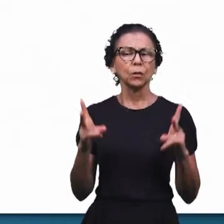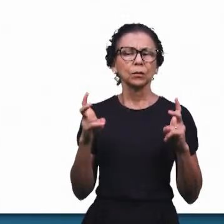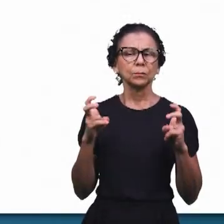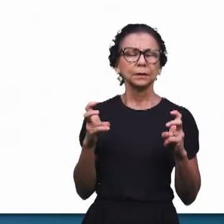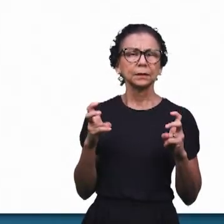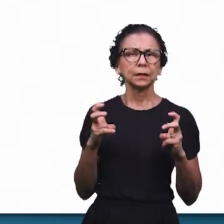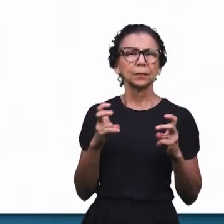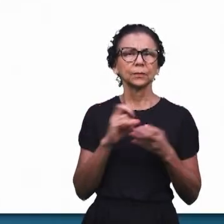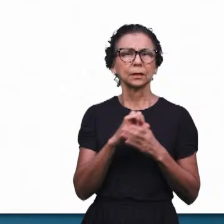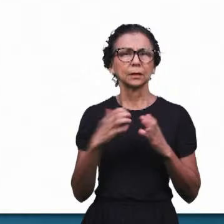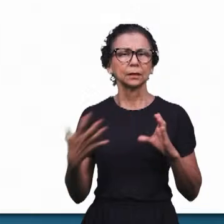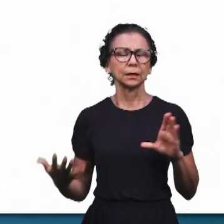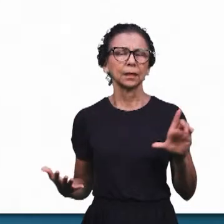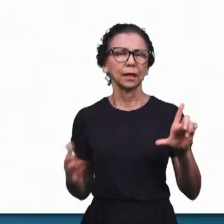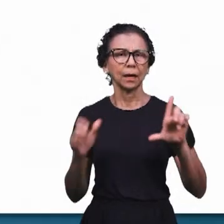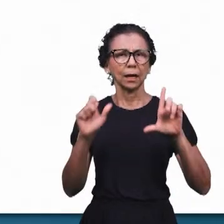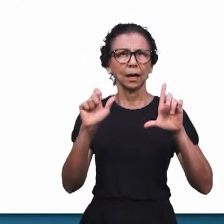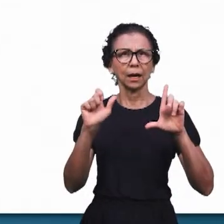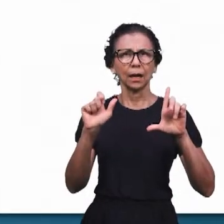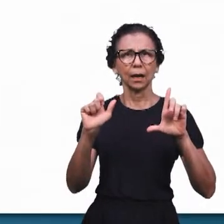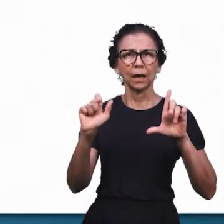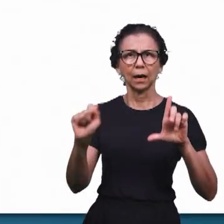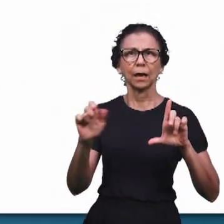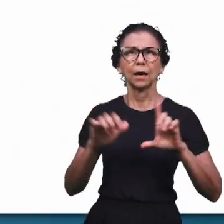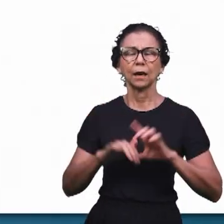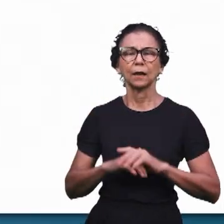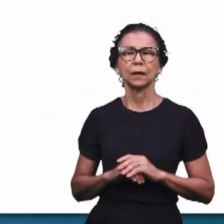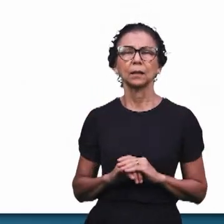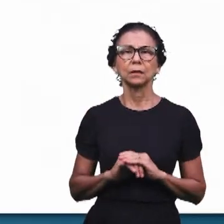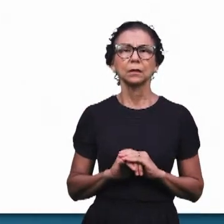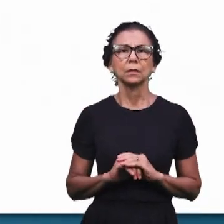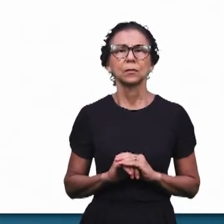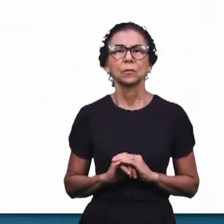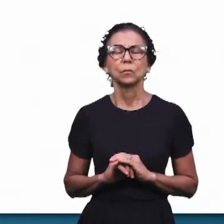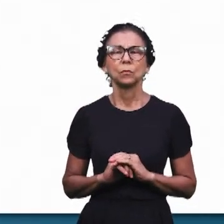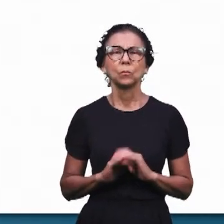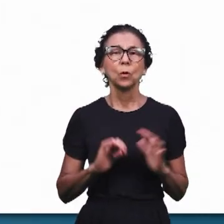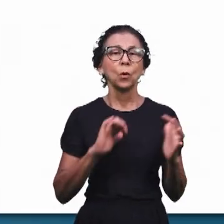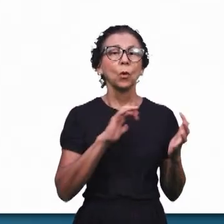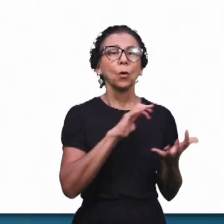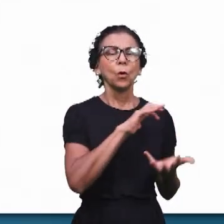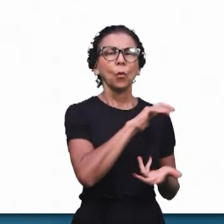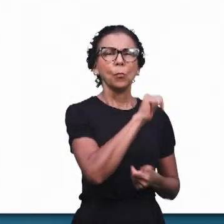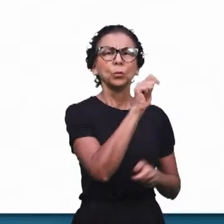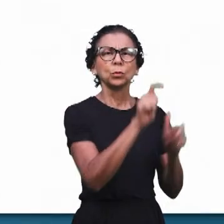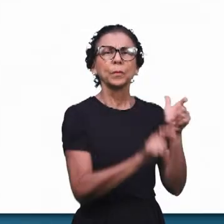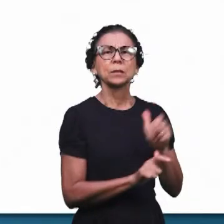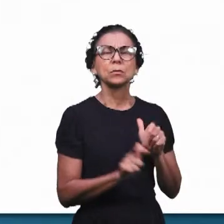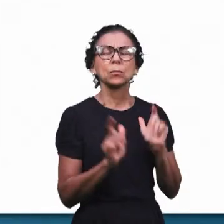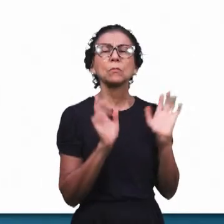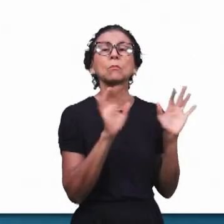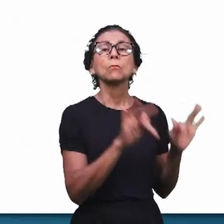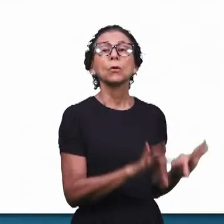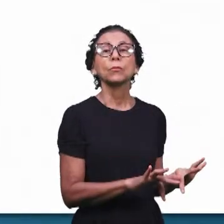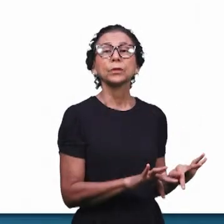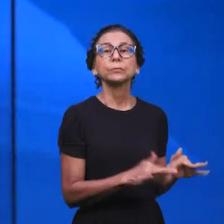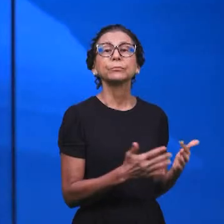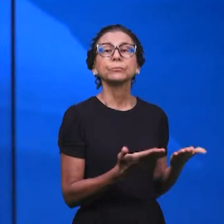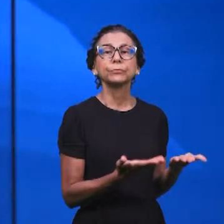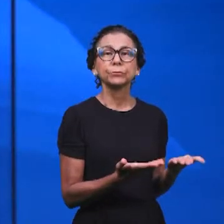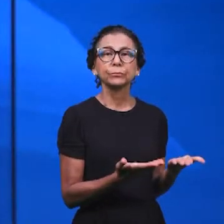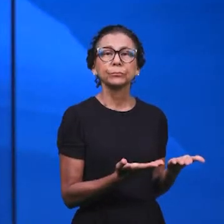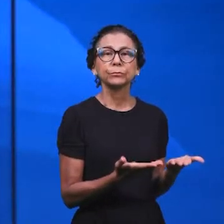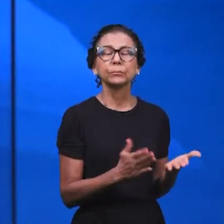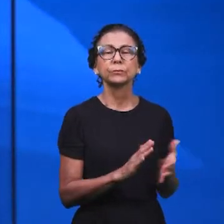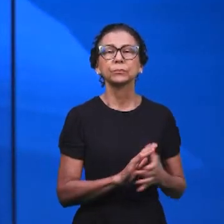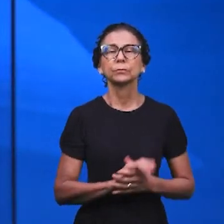os seguintes aspectos. E a letra A diz assim: para onde o mundo está sendo levado? Esta